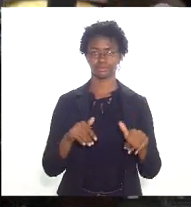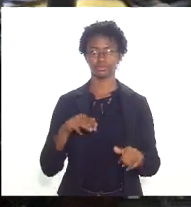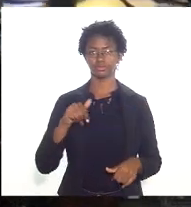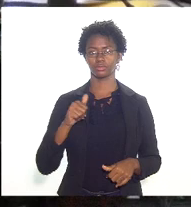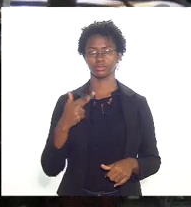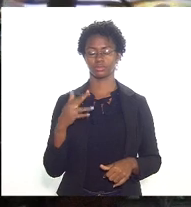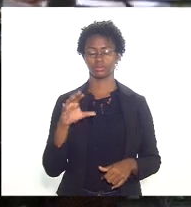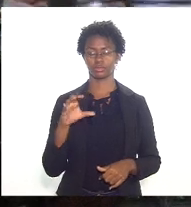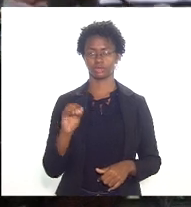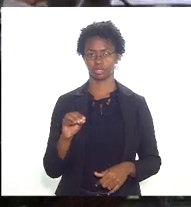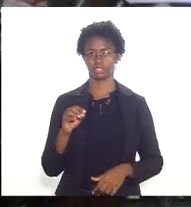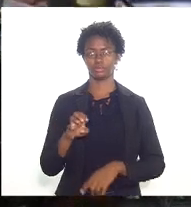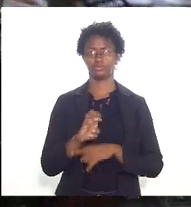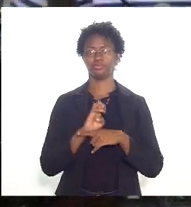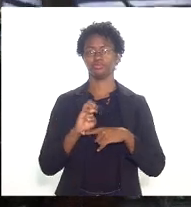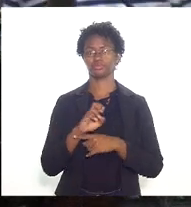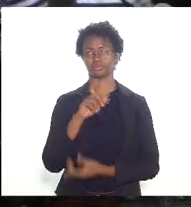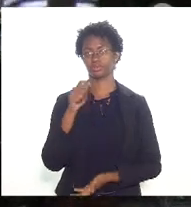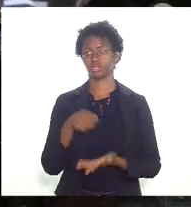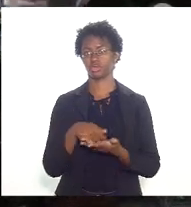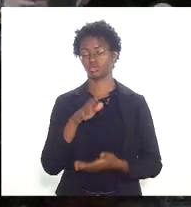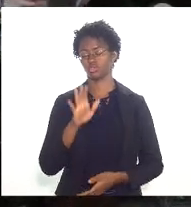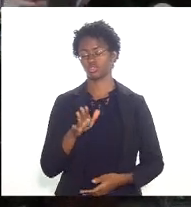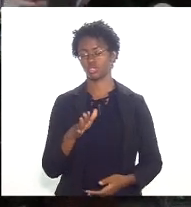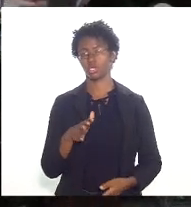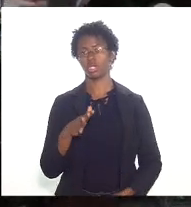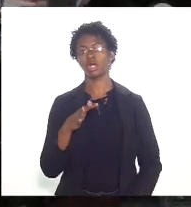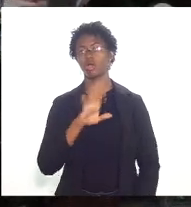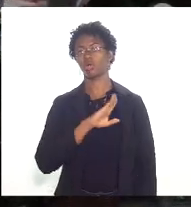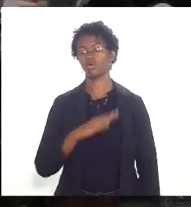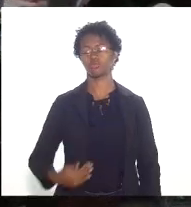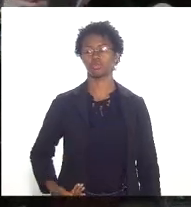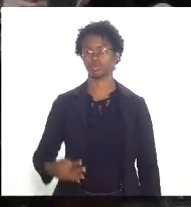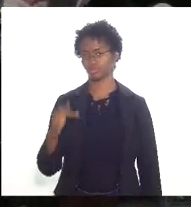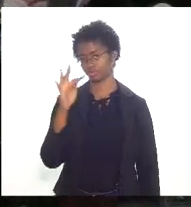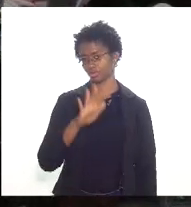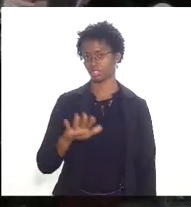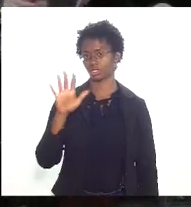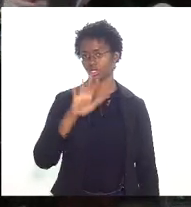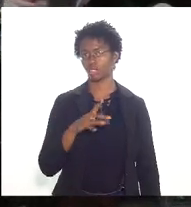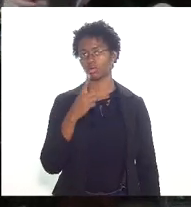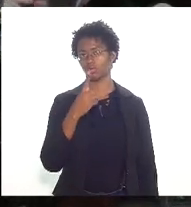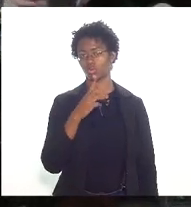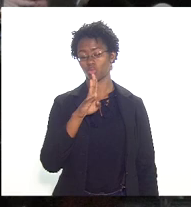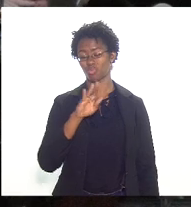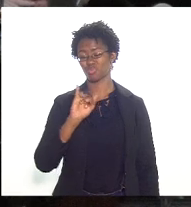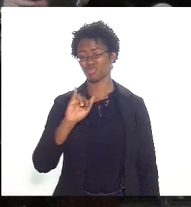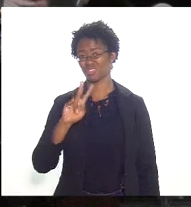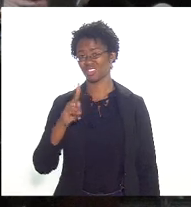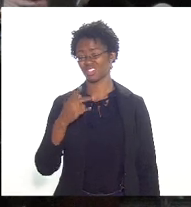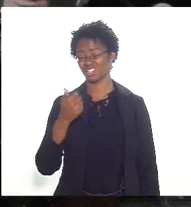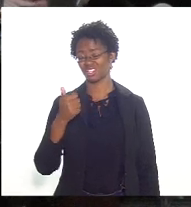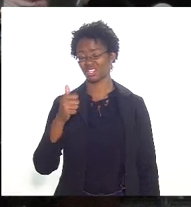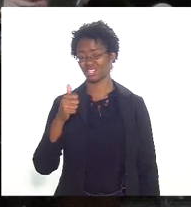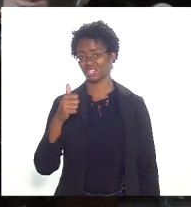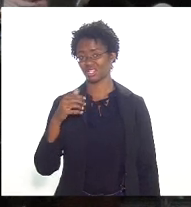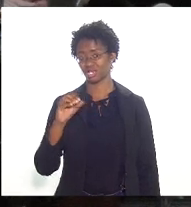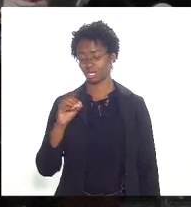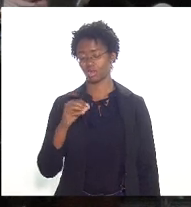o estado já pagou ao governo federal um bilhão e 30 milhões de reais